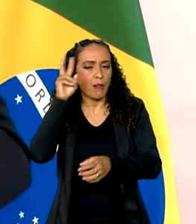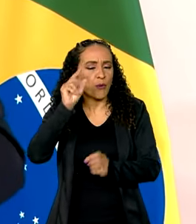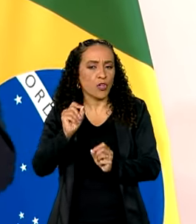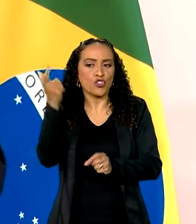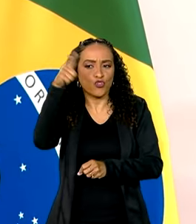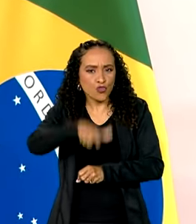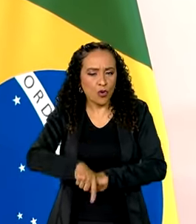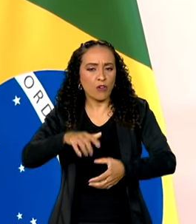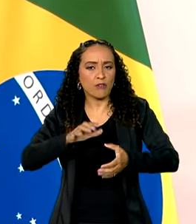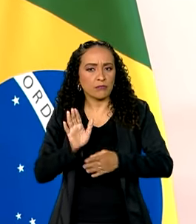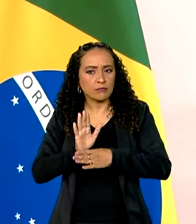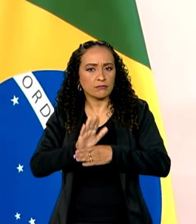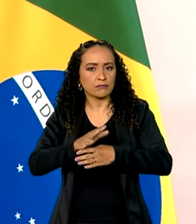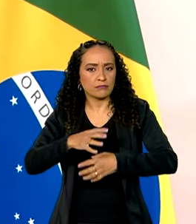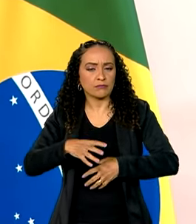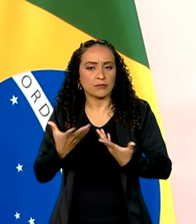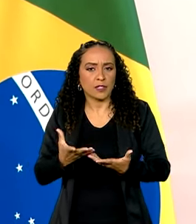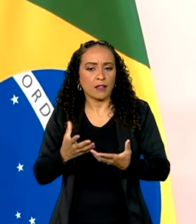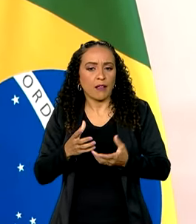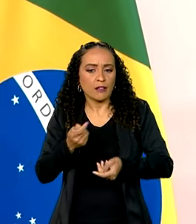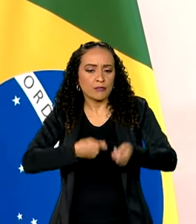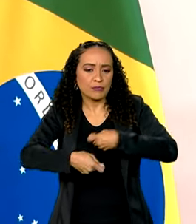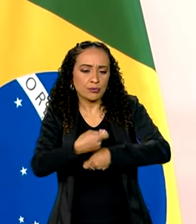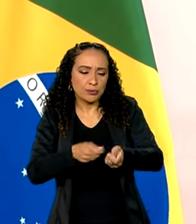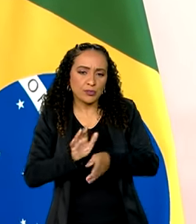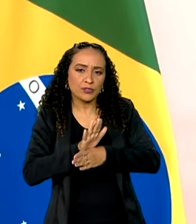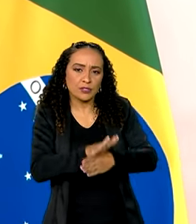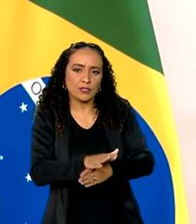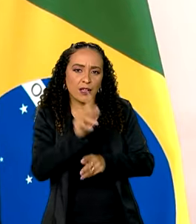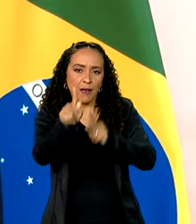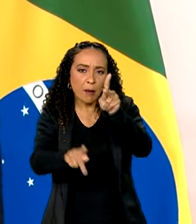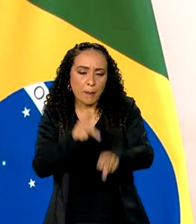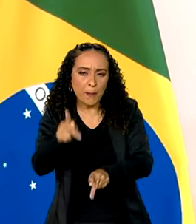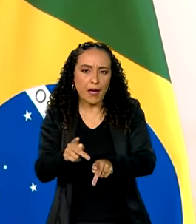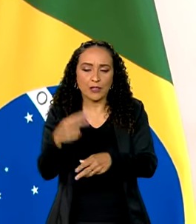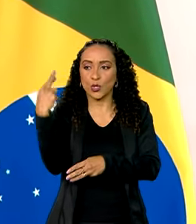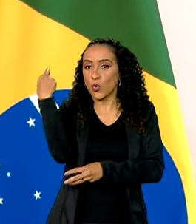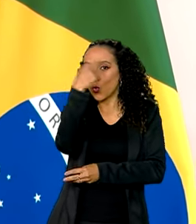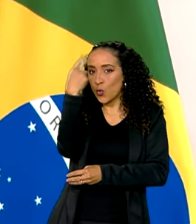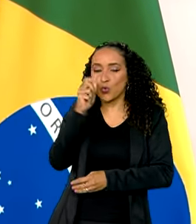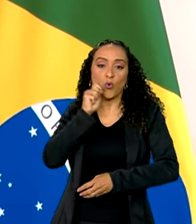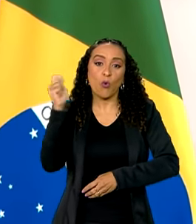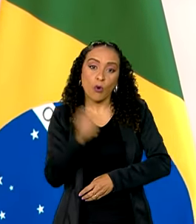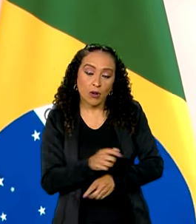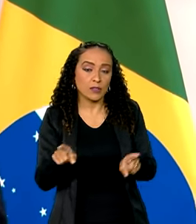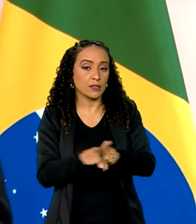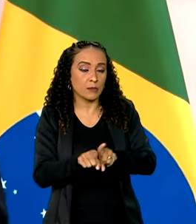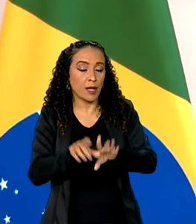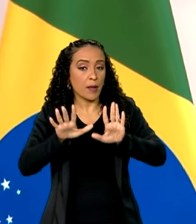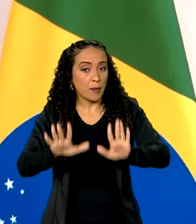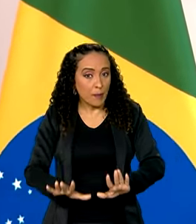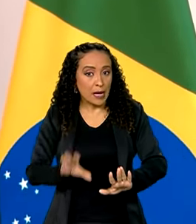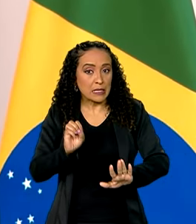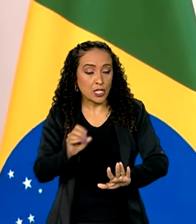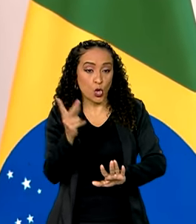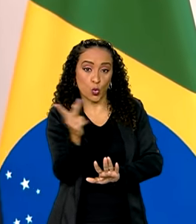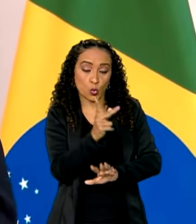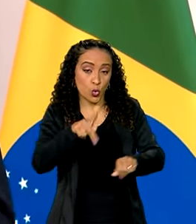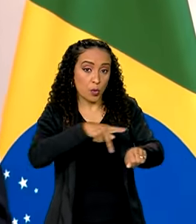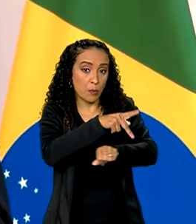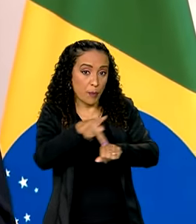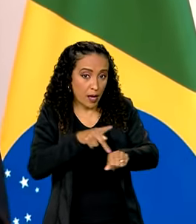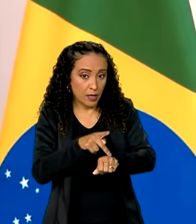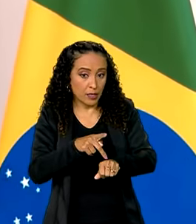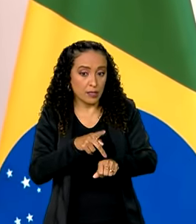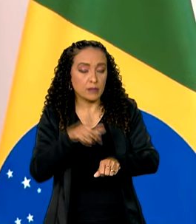se ofereceu para ajudar nas negociações de paz entre Rússia e Ucrânia, mas desde que os dois